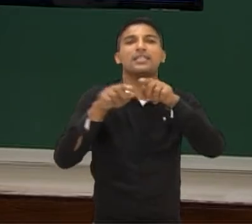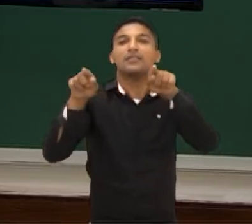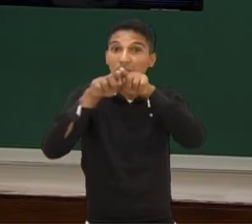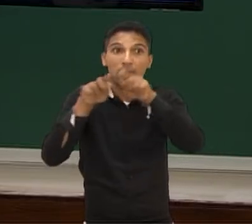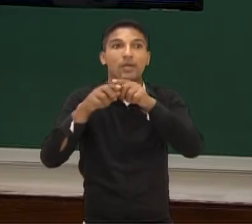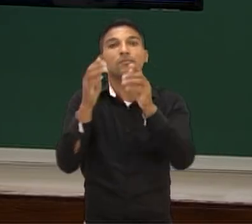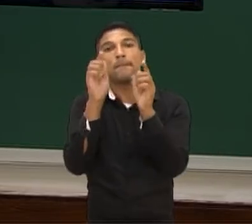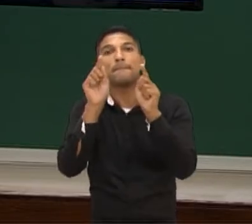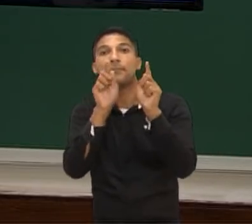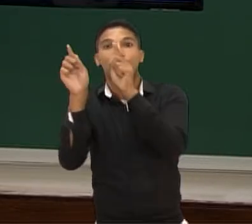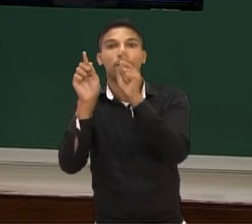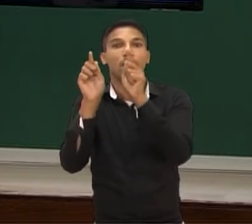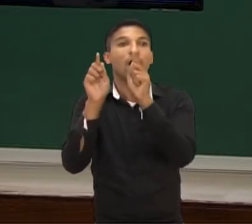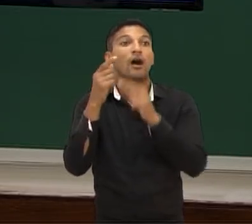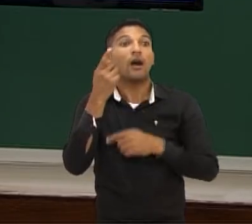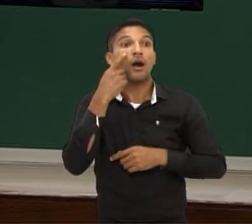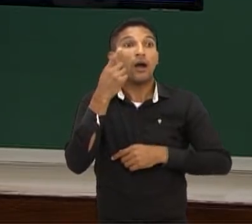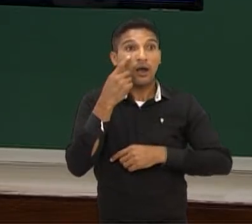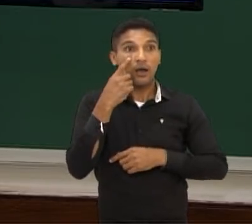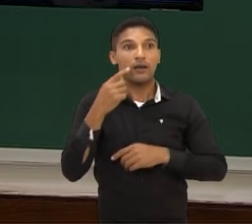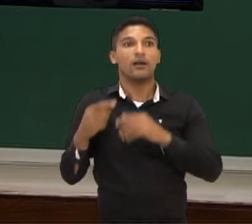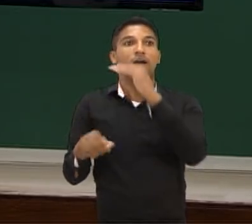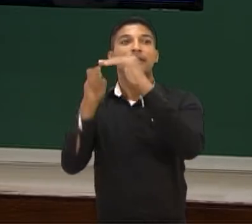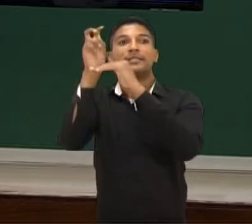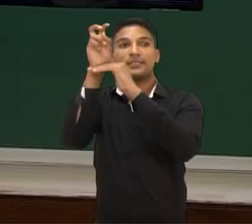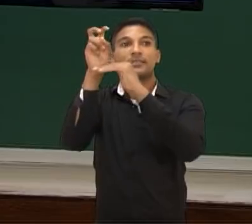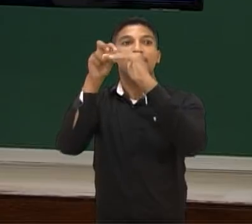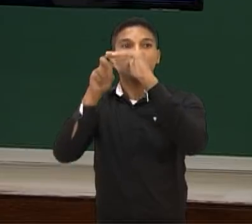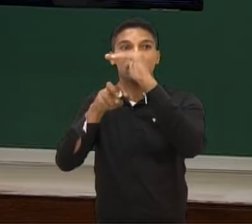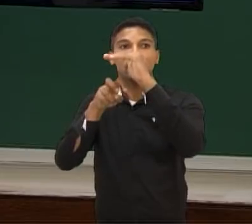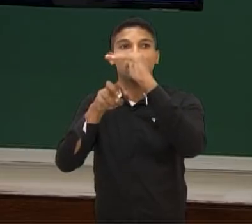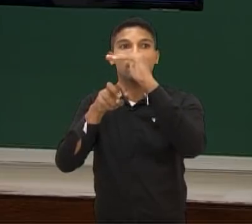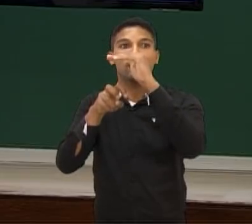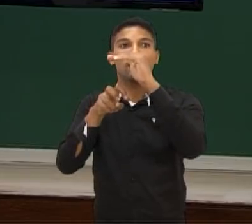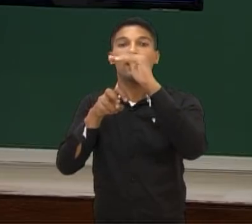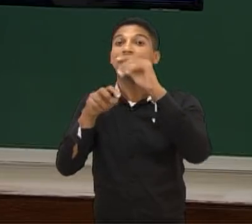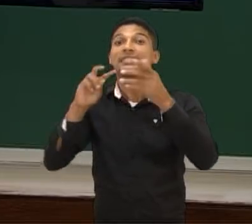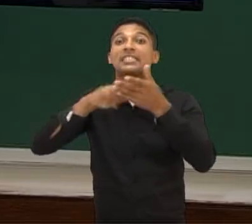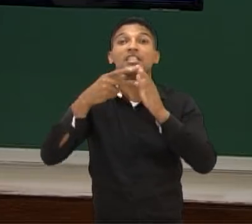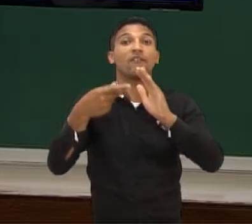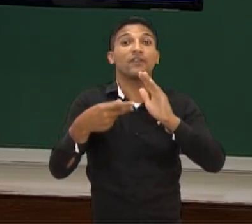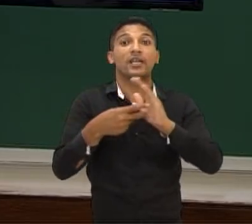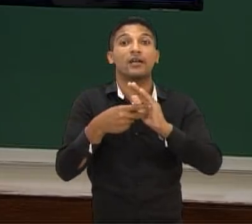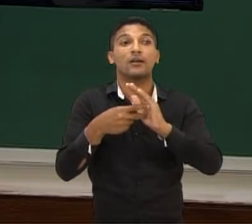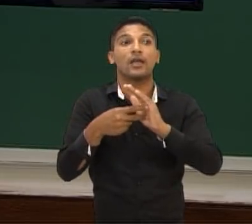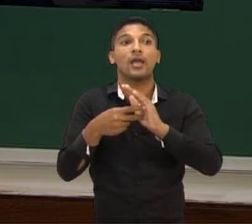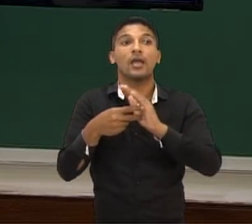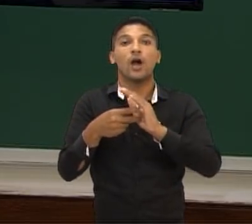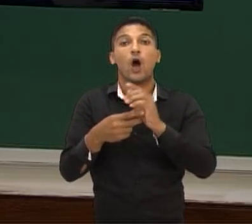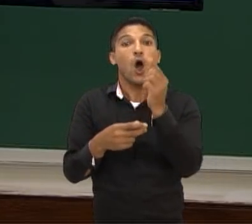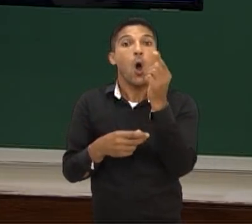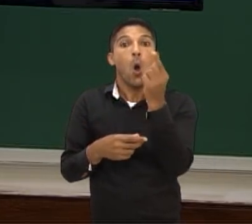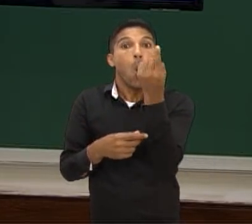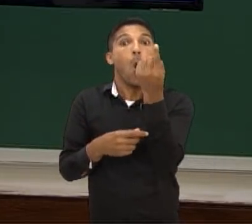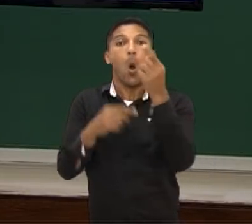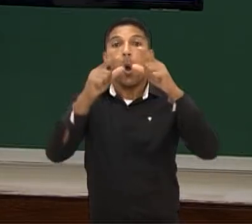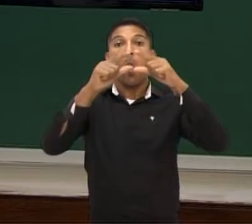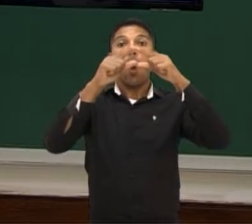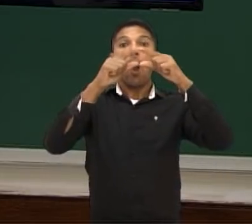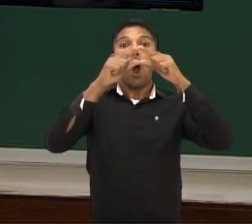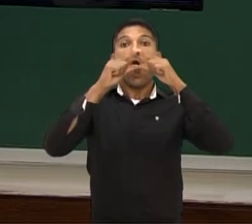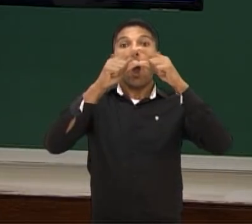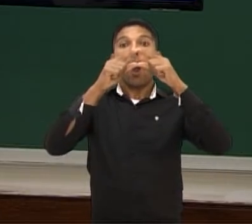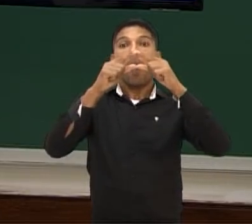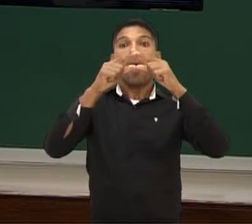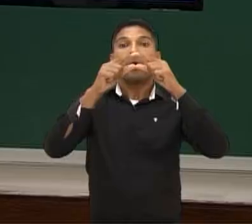mais 3/5. Como se fosse 1 inteiro mais 1 inteiro, certo? Mais 3/5.